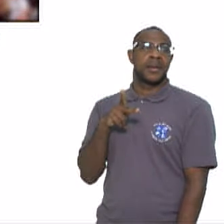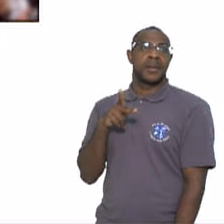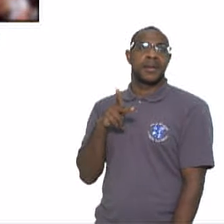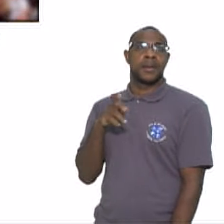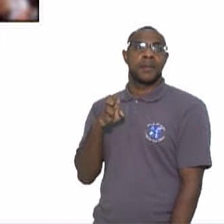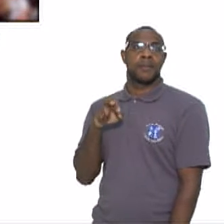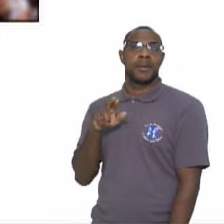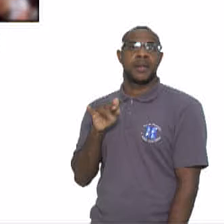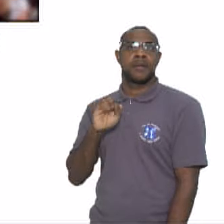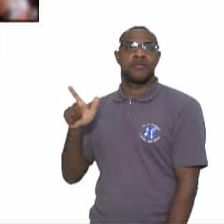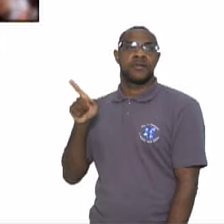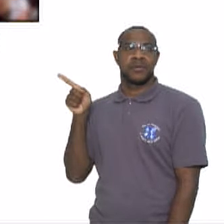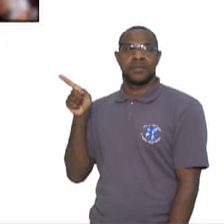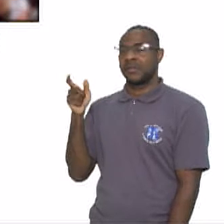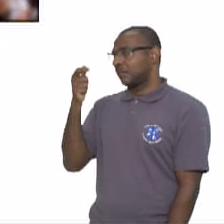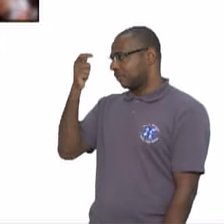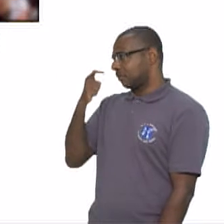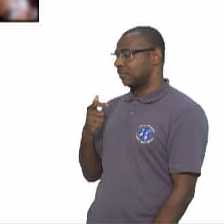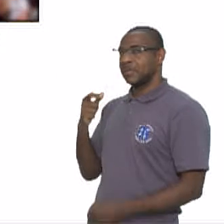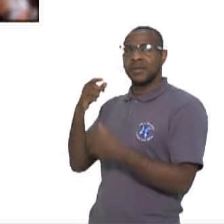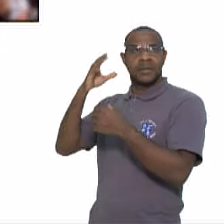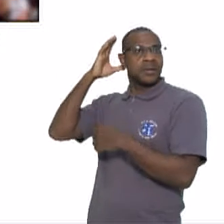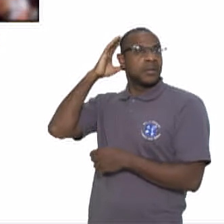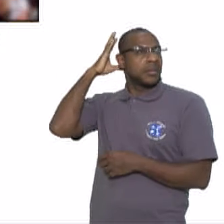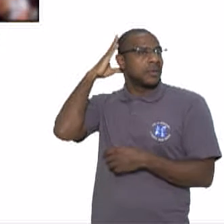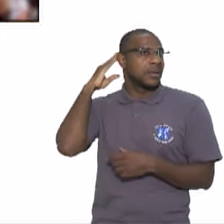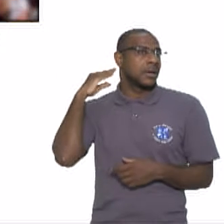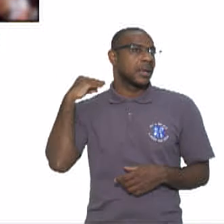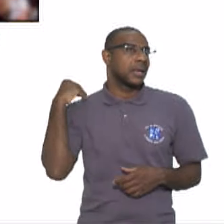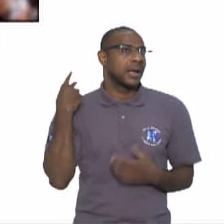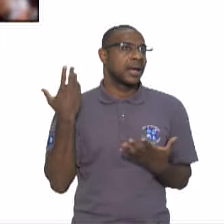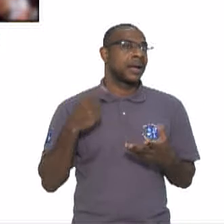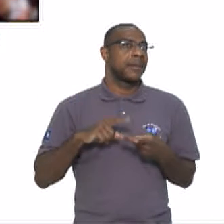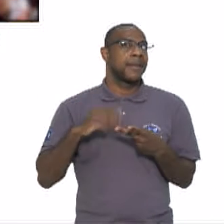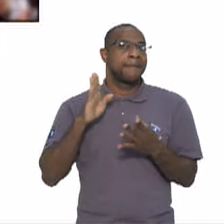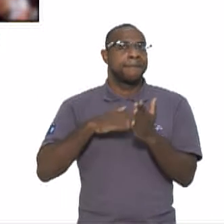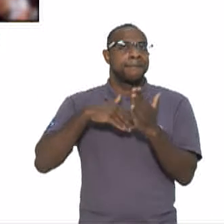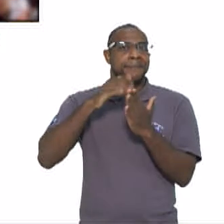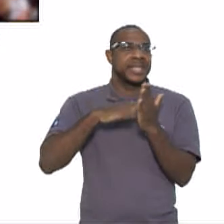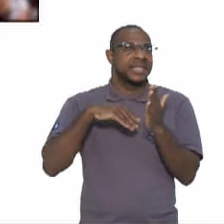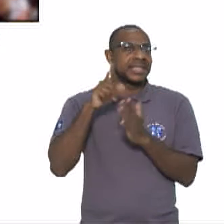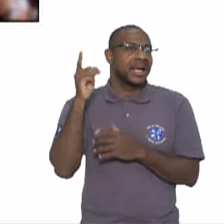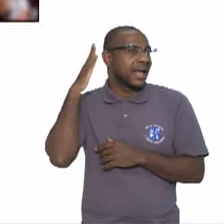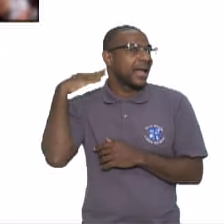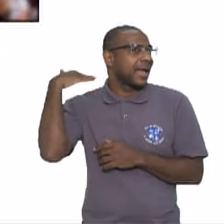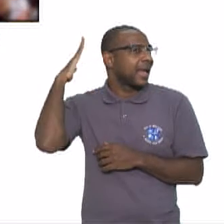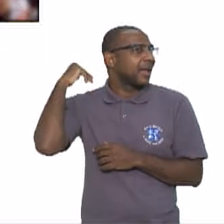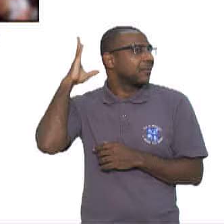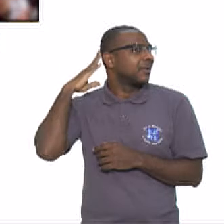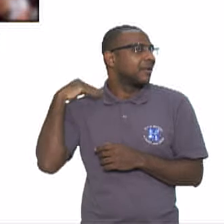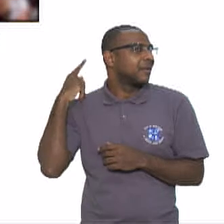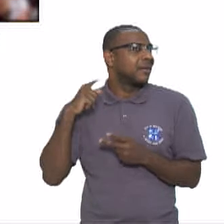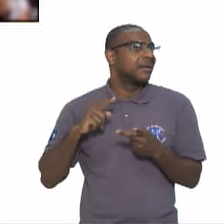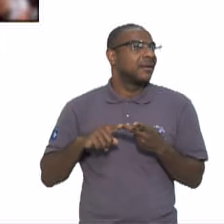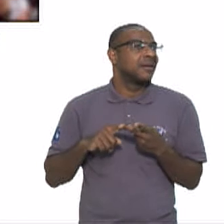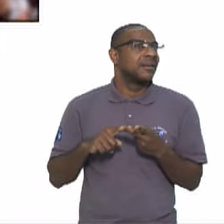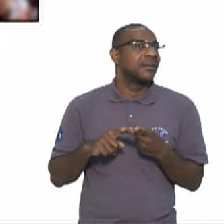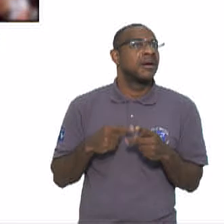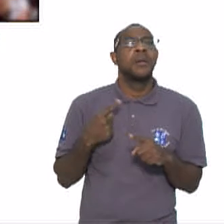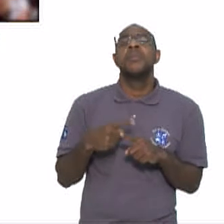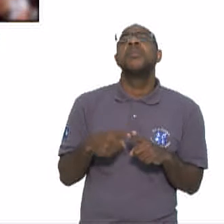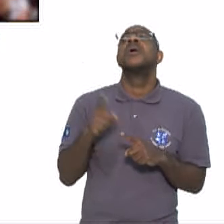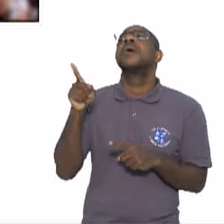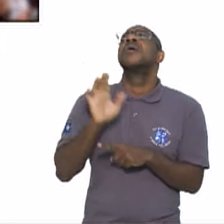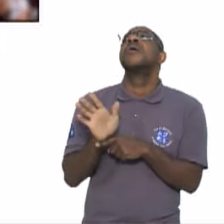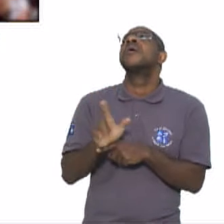ali, um enfeite no cabelo, um cabelo já pintado, a gente vê. E assim, por que eu trouxe